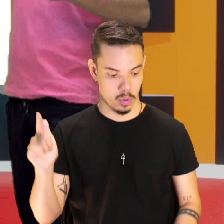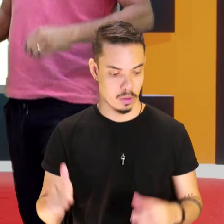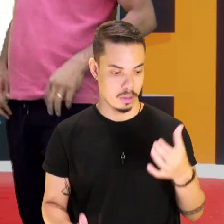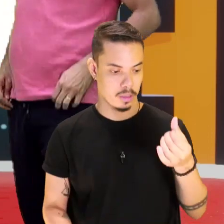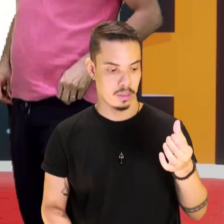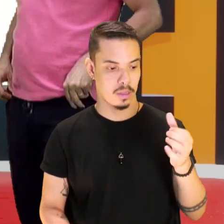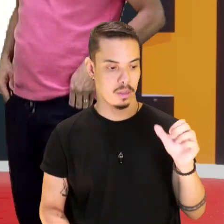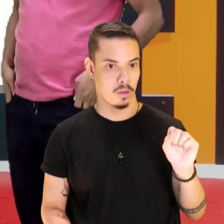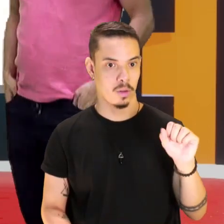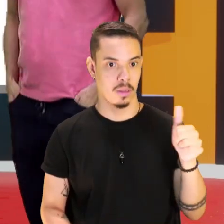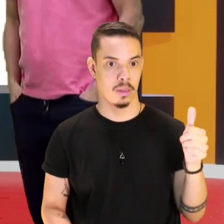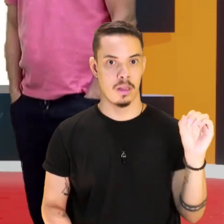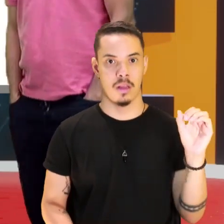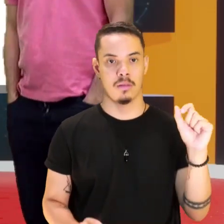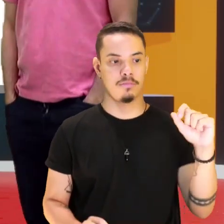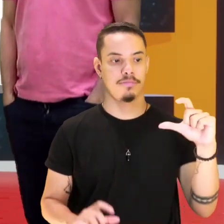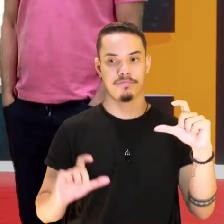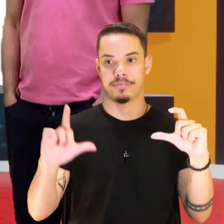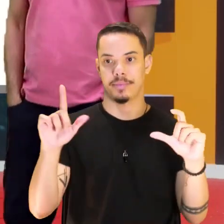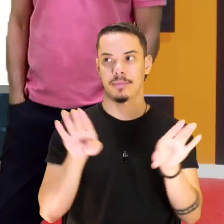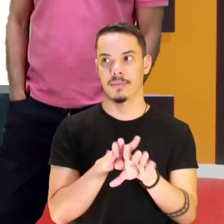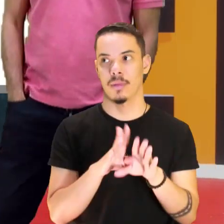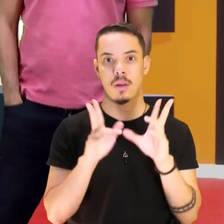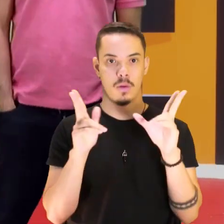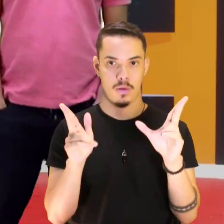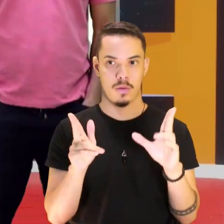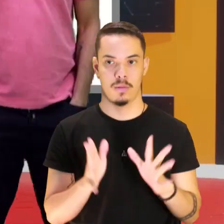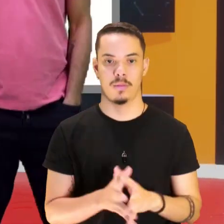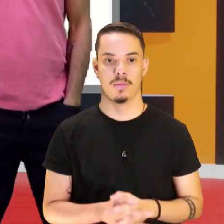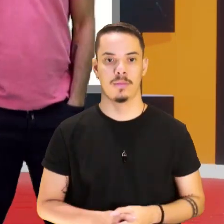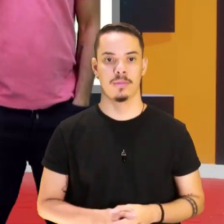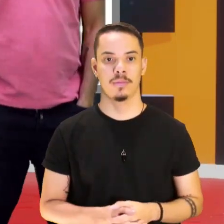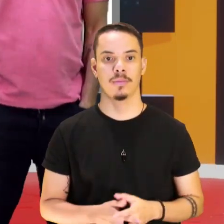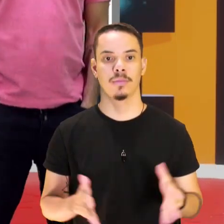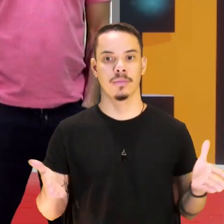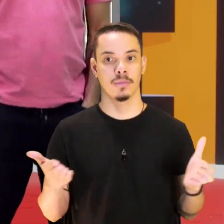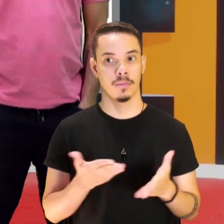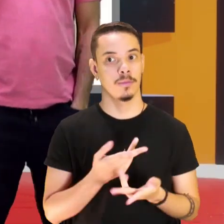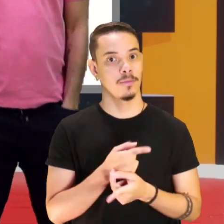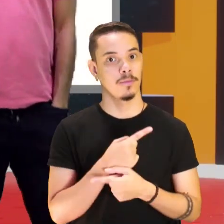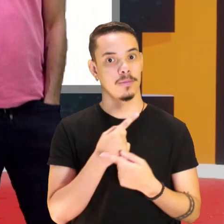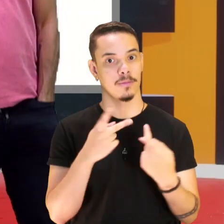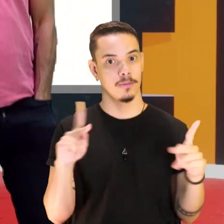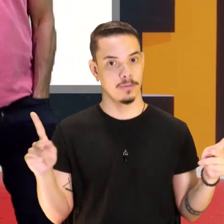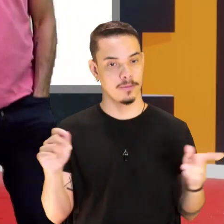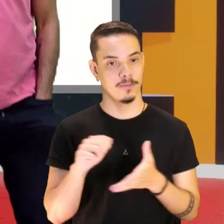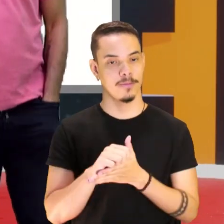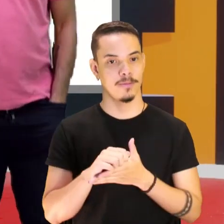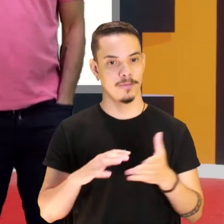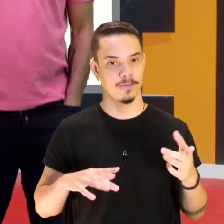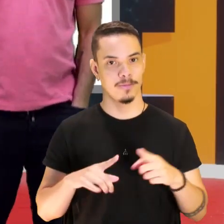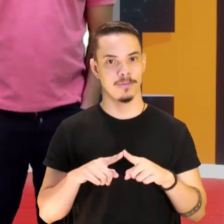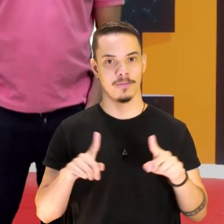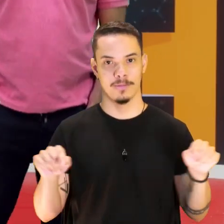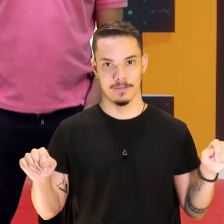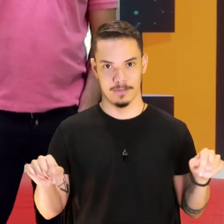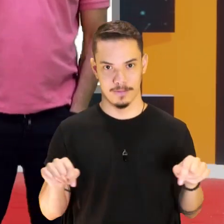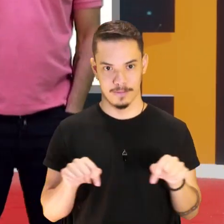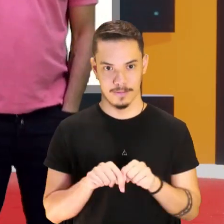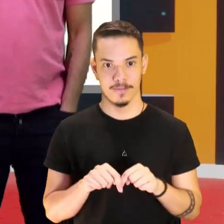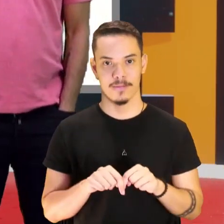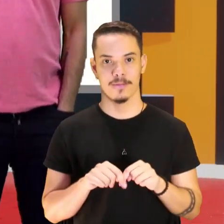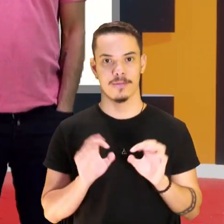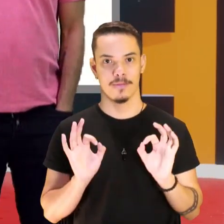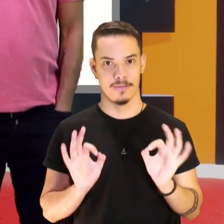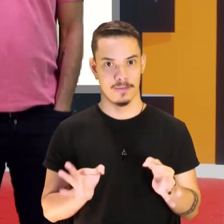8, 10. São proporcionais. Certinho? Então agora é com vocês. Hora de atividade de sala, hora de produzir,